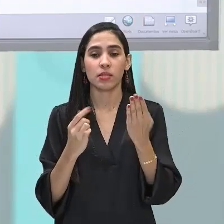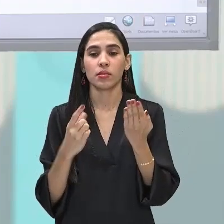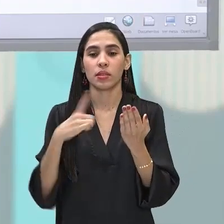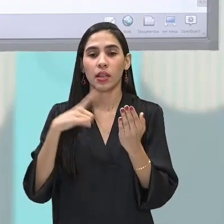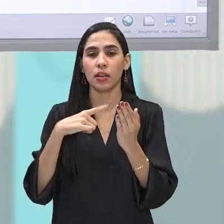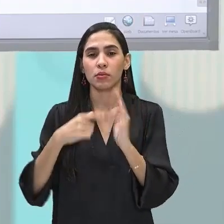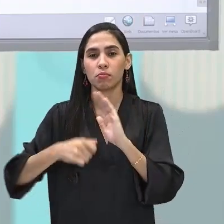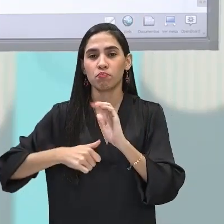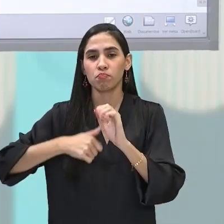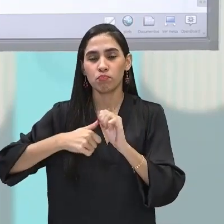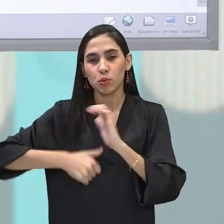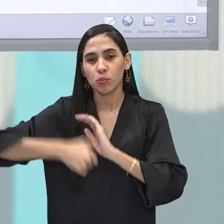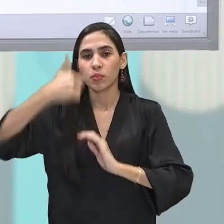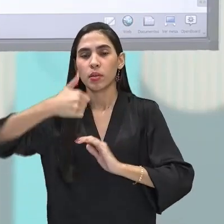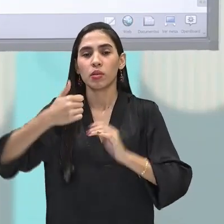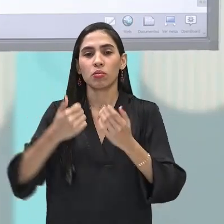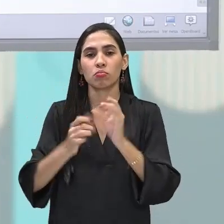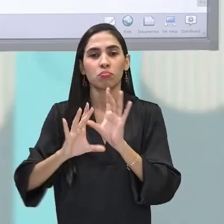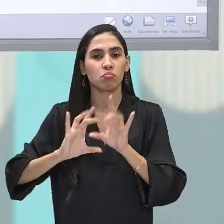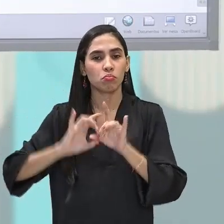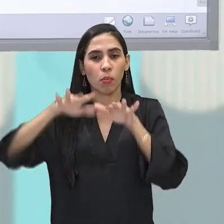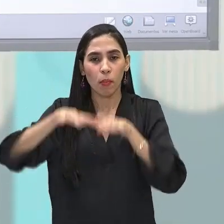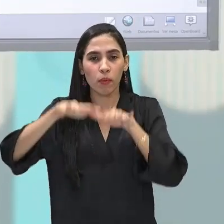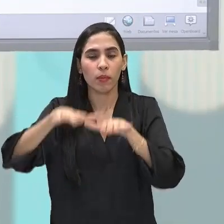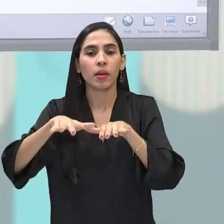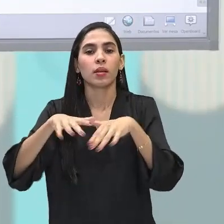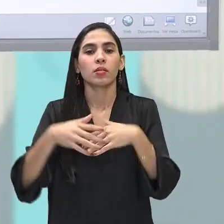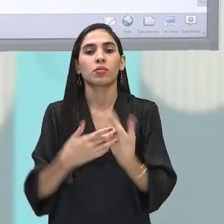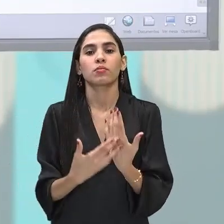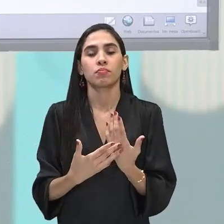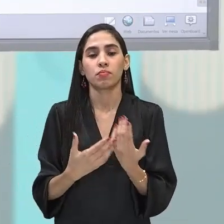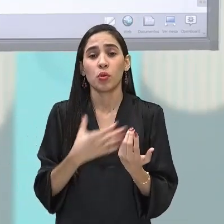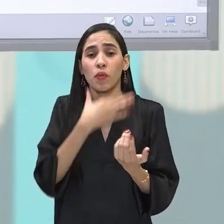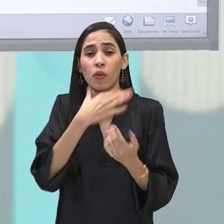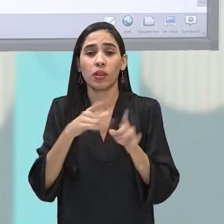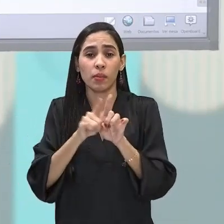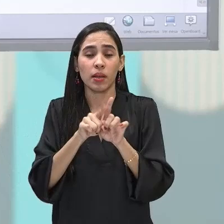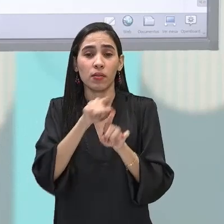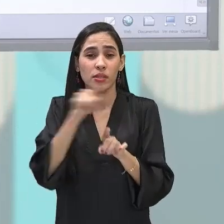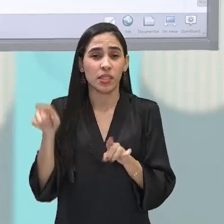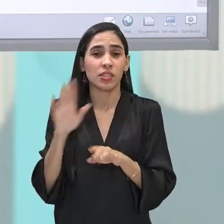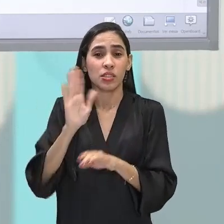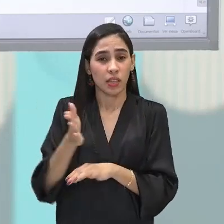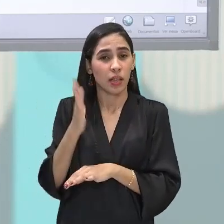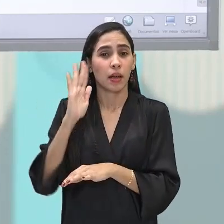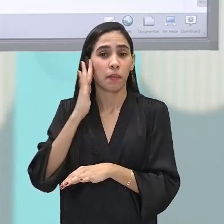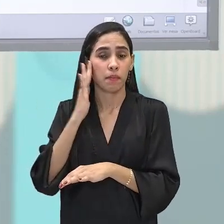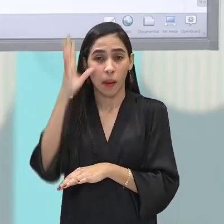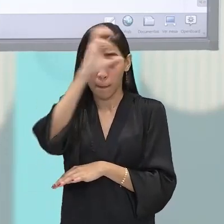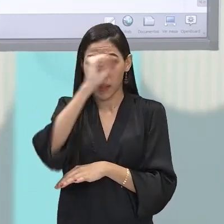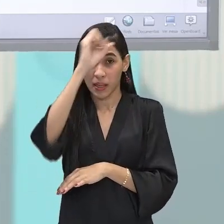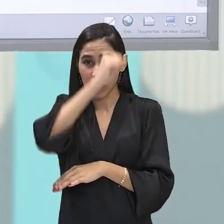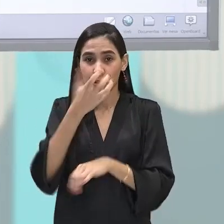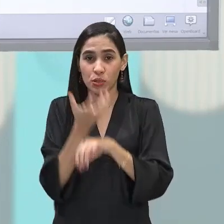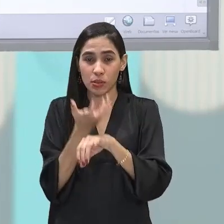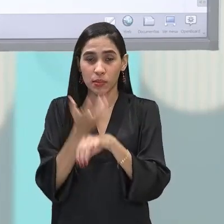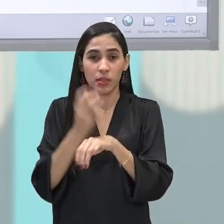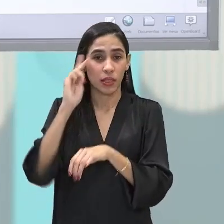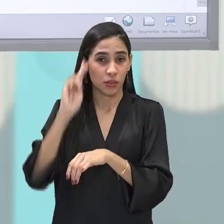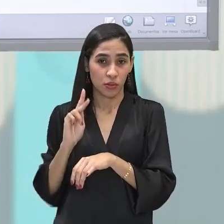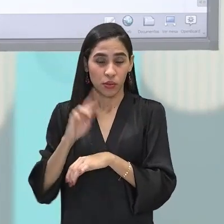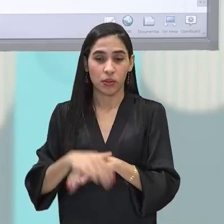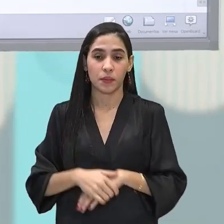primeiros movimentos de libertação do Brasil, que é a Inconfidência Mineira. Sufocado, é claro, você já aprendeu isso em história.